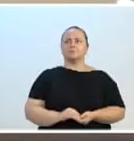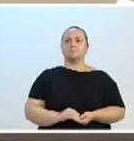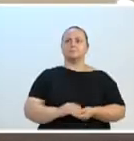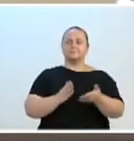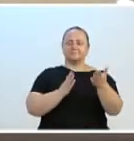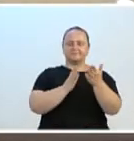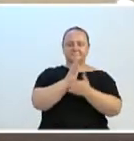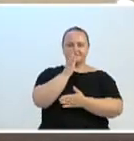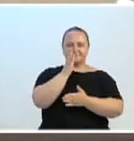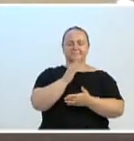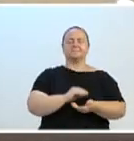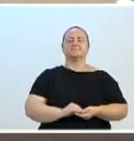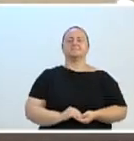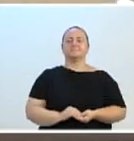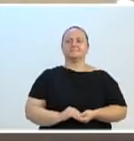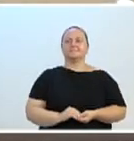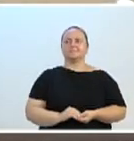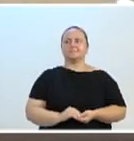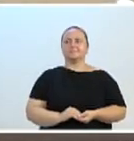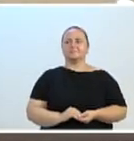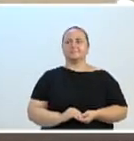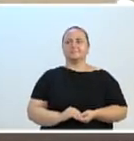Aprovado.